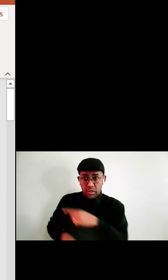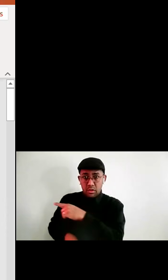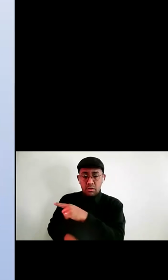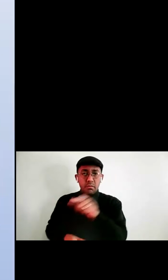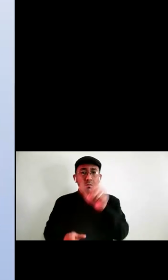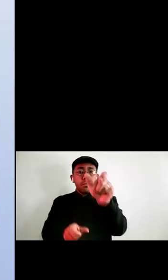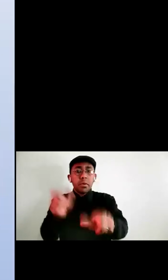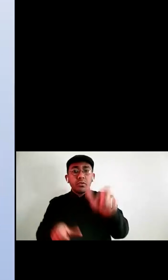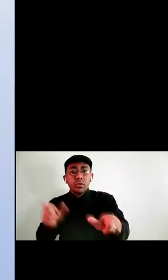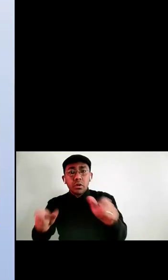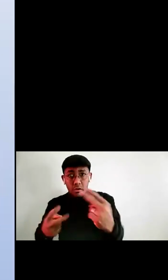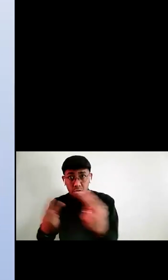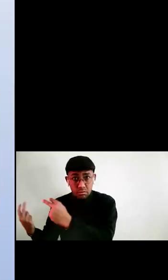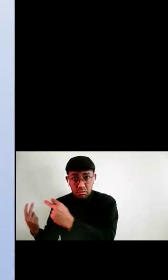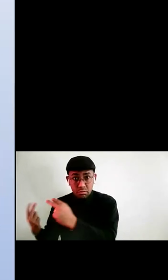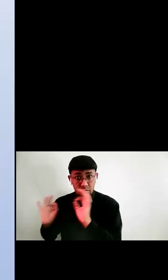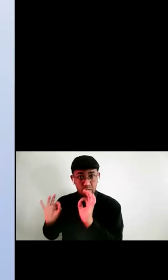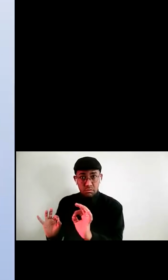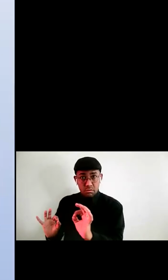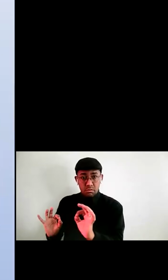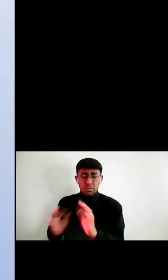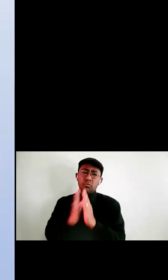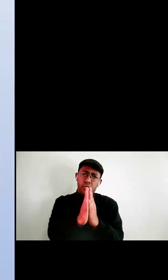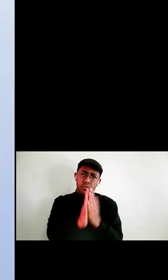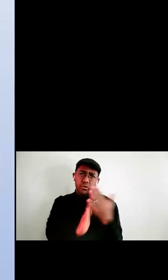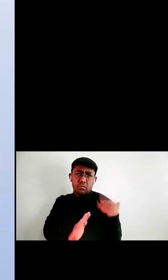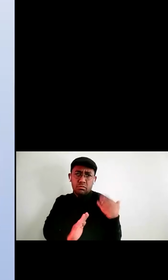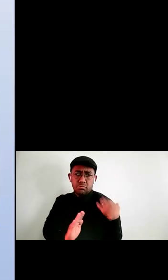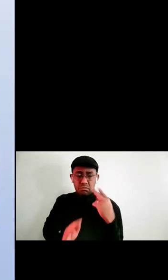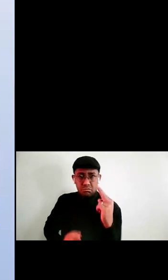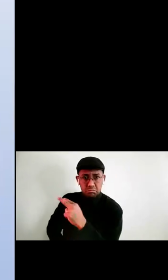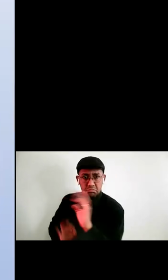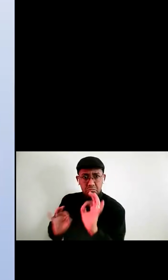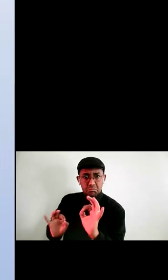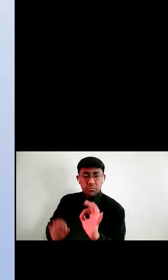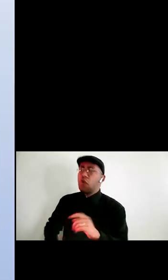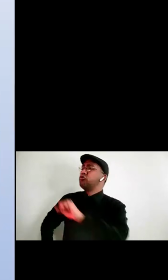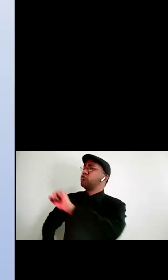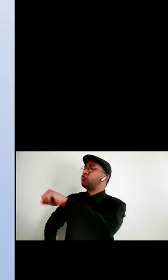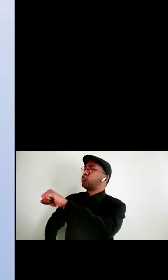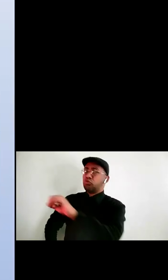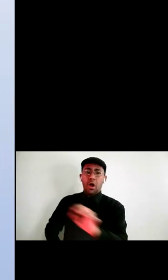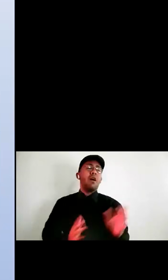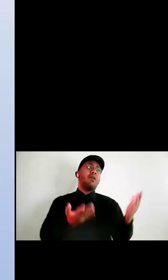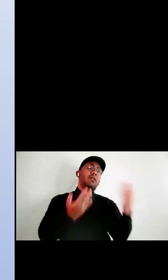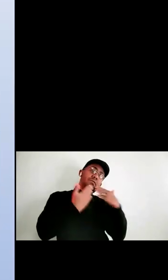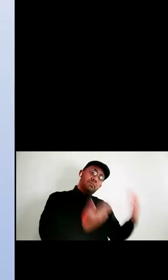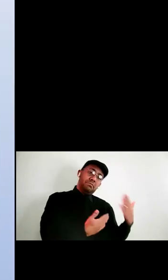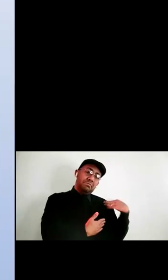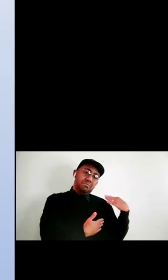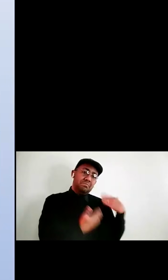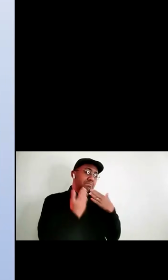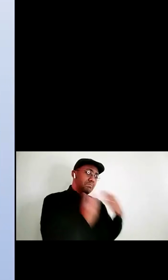Todos os companheiros, vocês podem ver? Podem confirmar? Sim, sim, sim, excelente. Muito